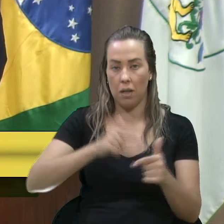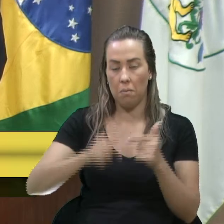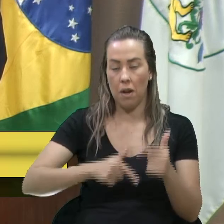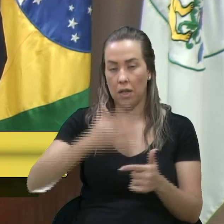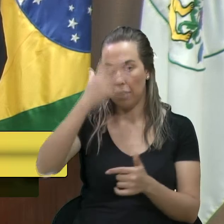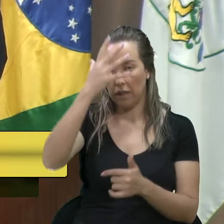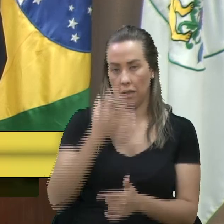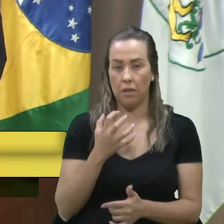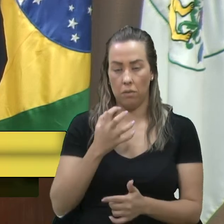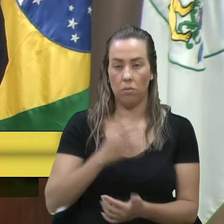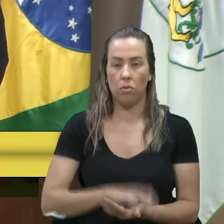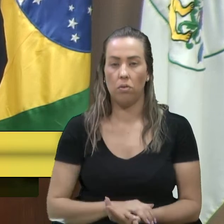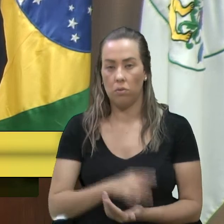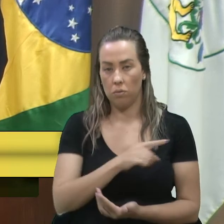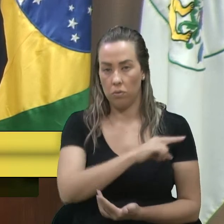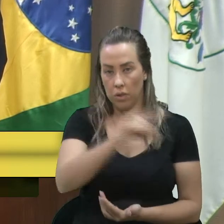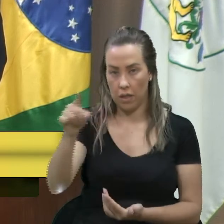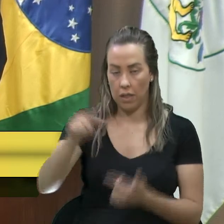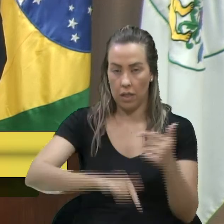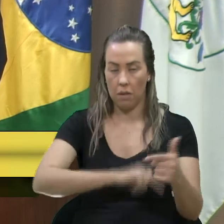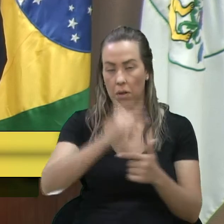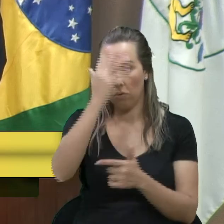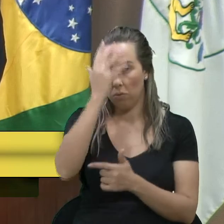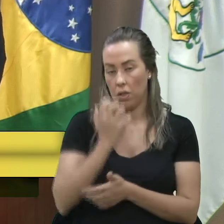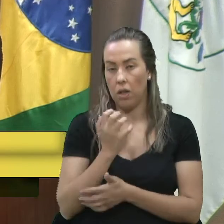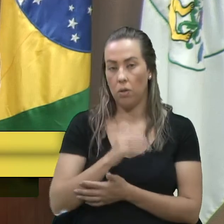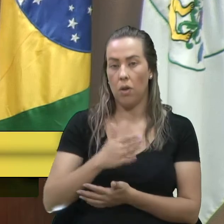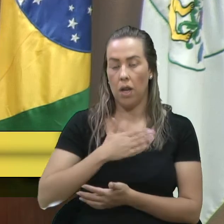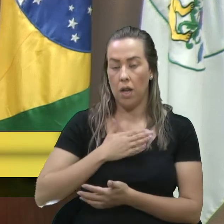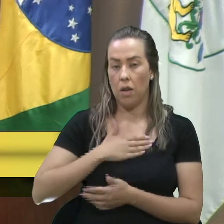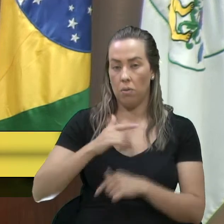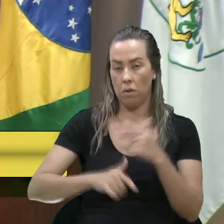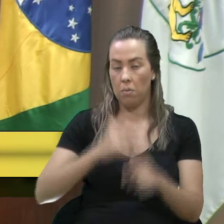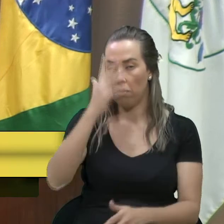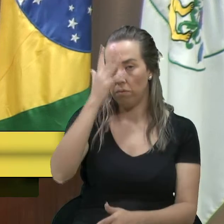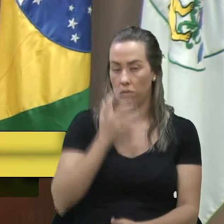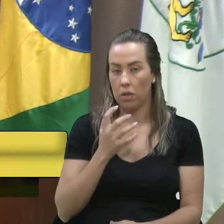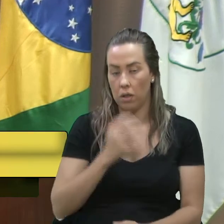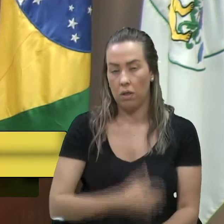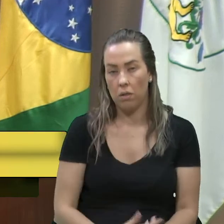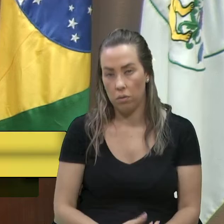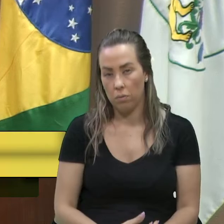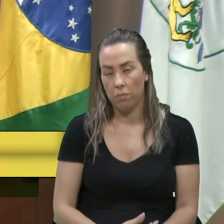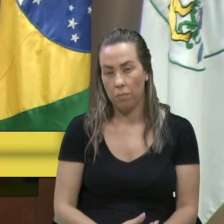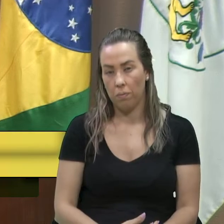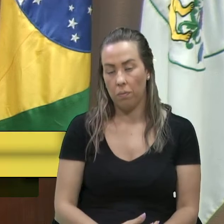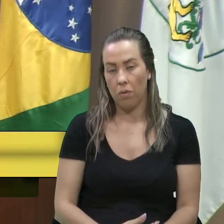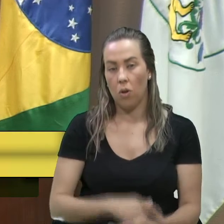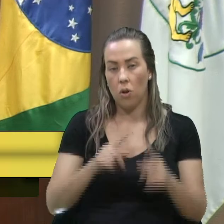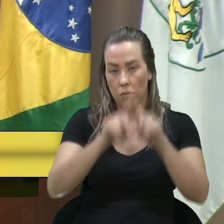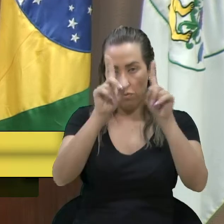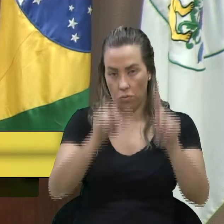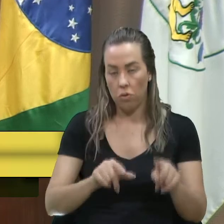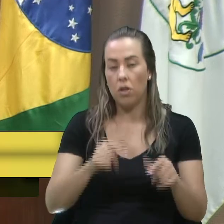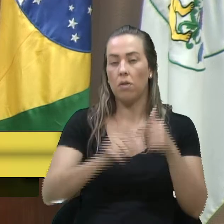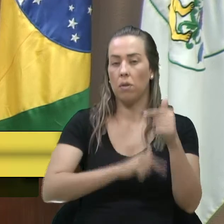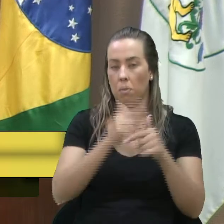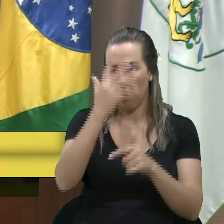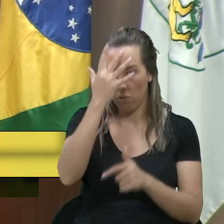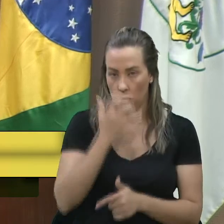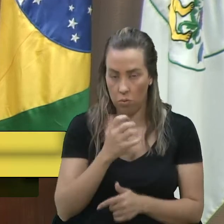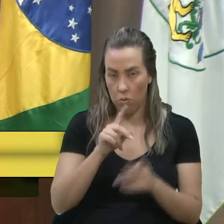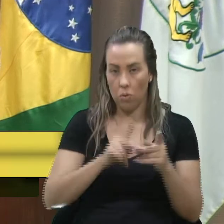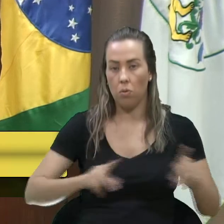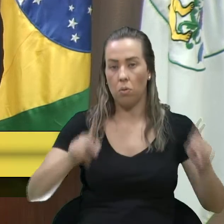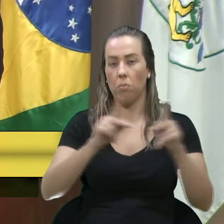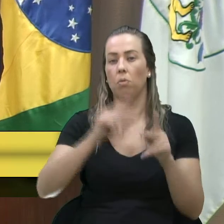duro. Vocês trabalham duro, eu trabalho duro, os servidores trabalham duro, o povo